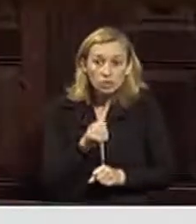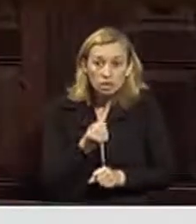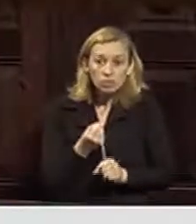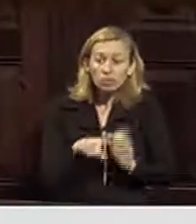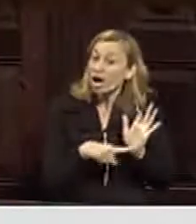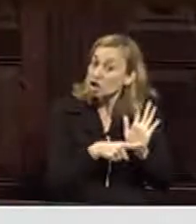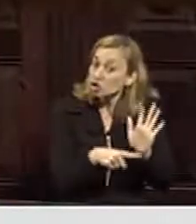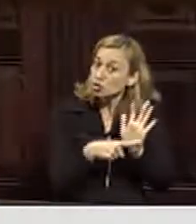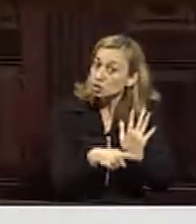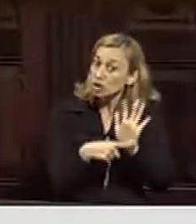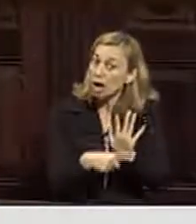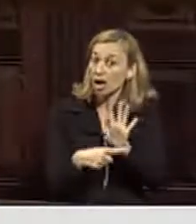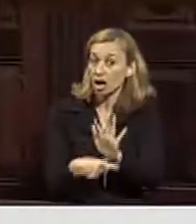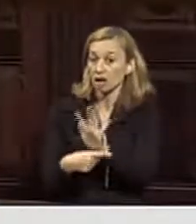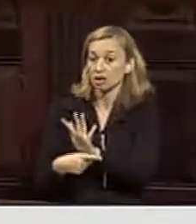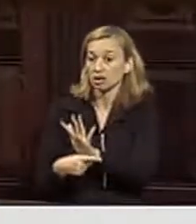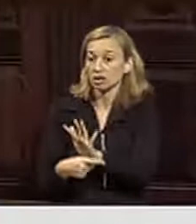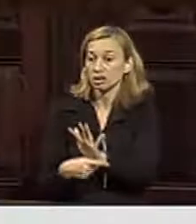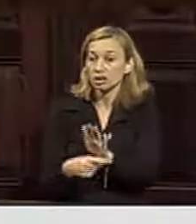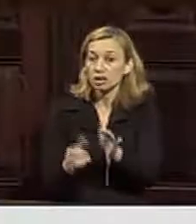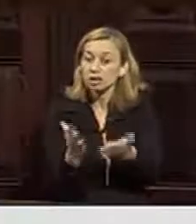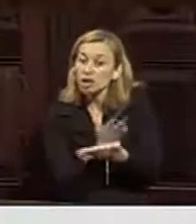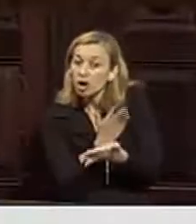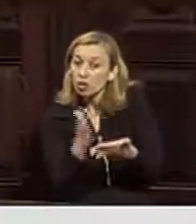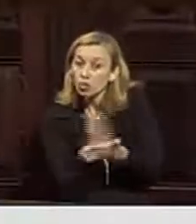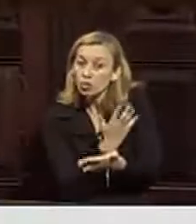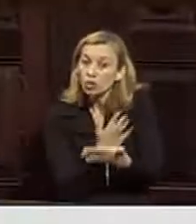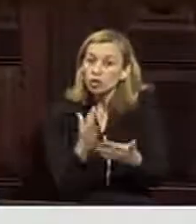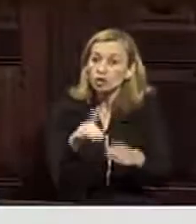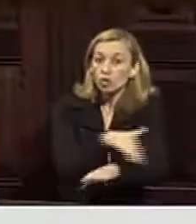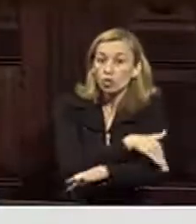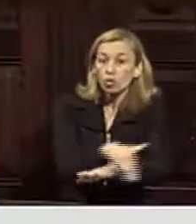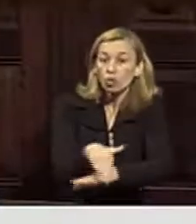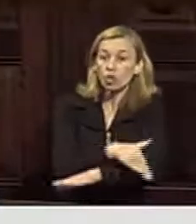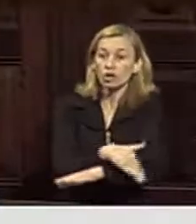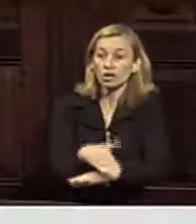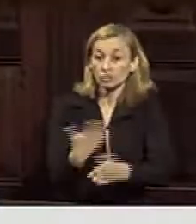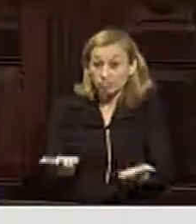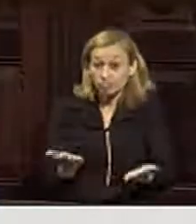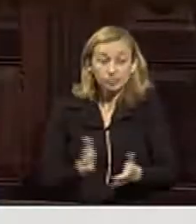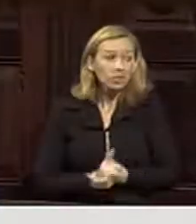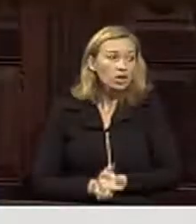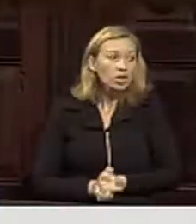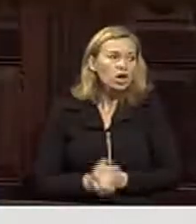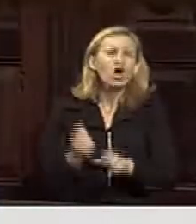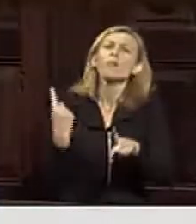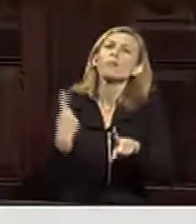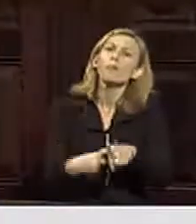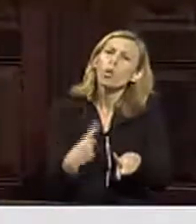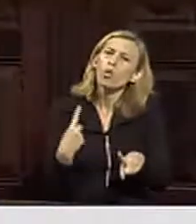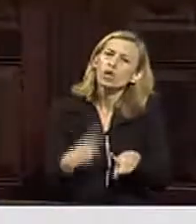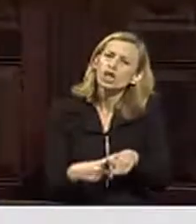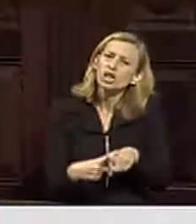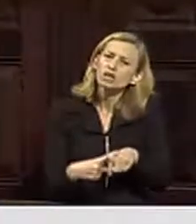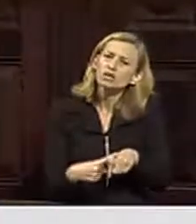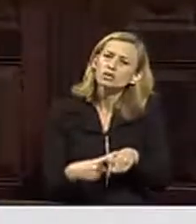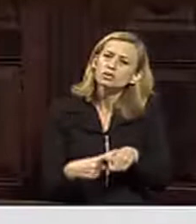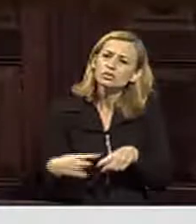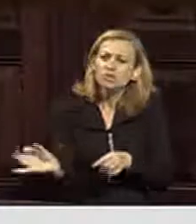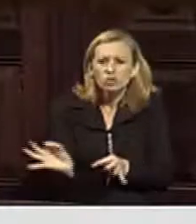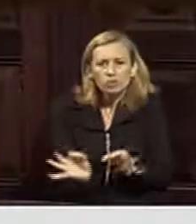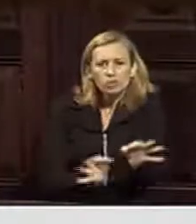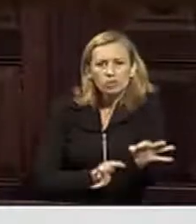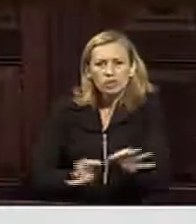suprir essa ausência do DR no seu papel. Então, por que que não se tem um plano para